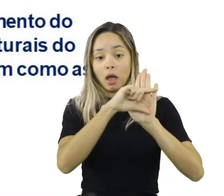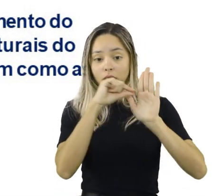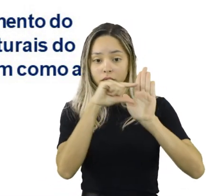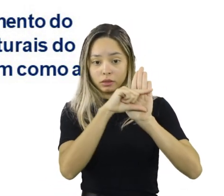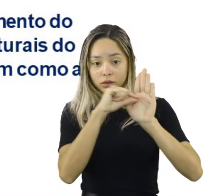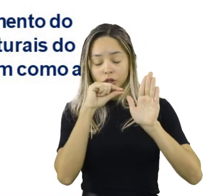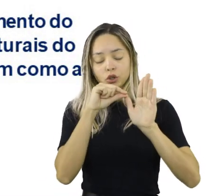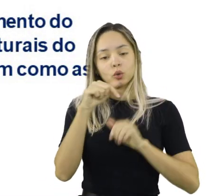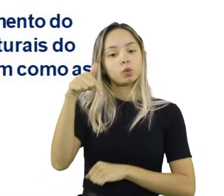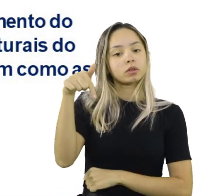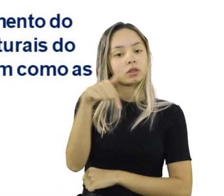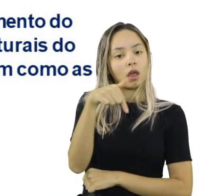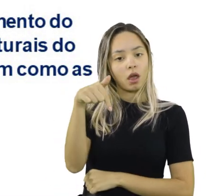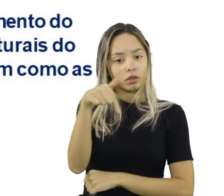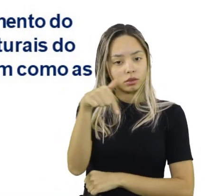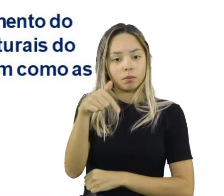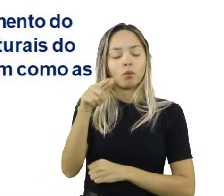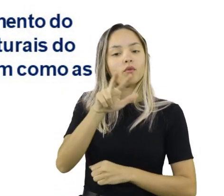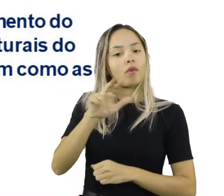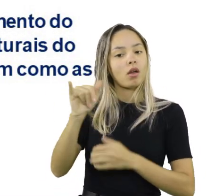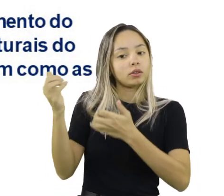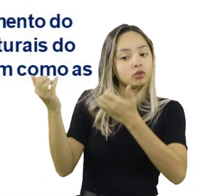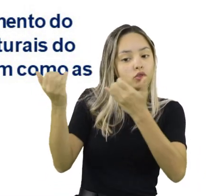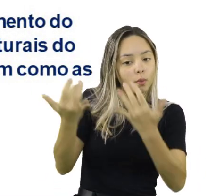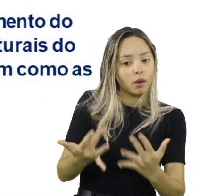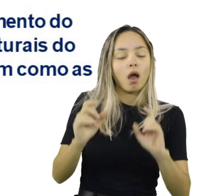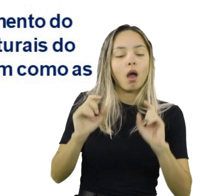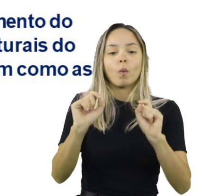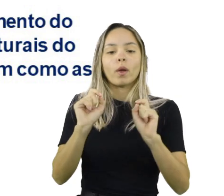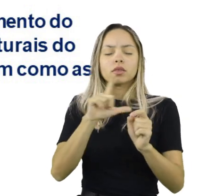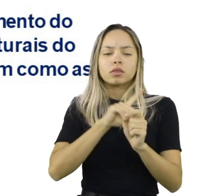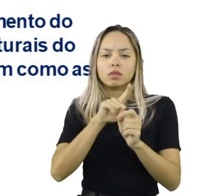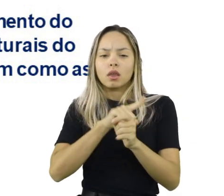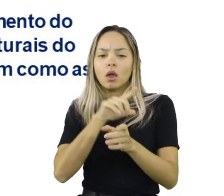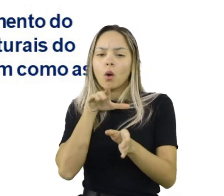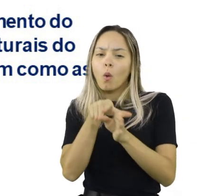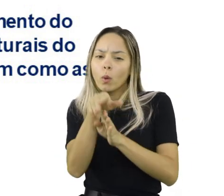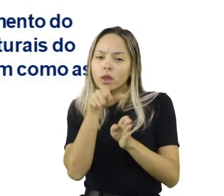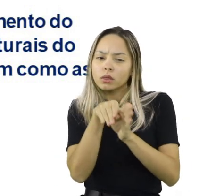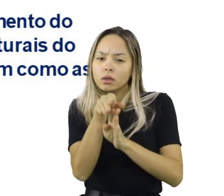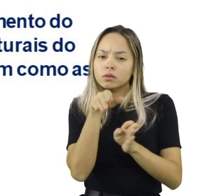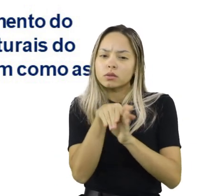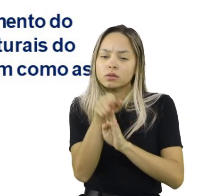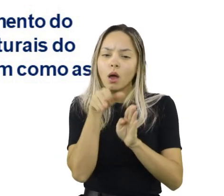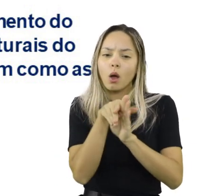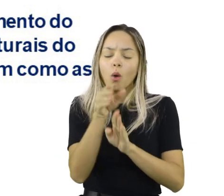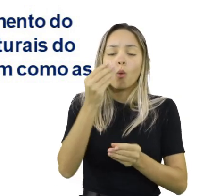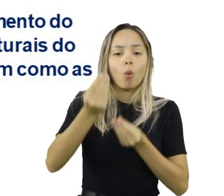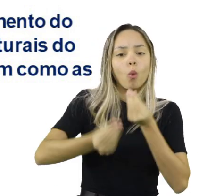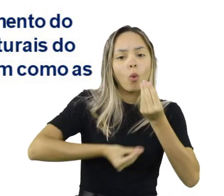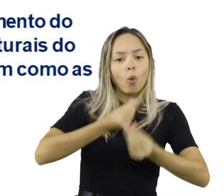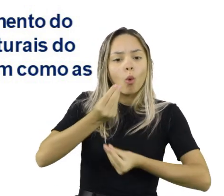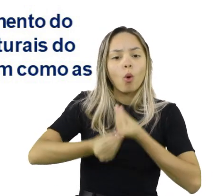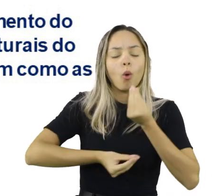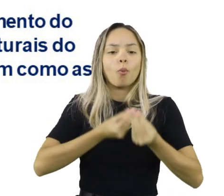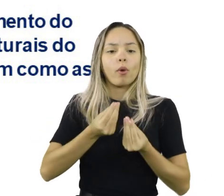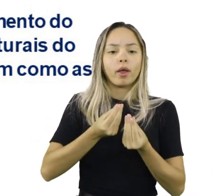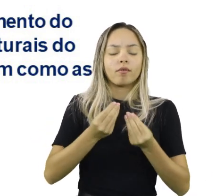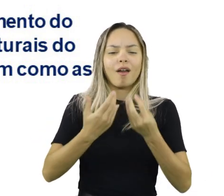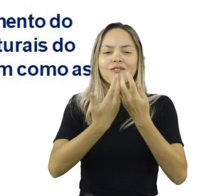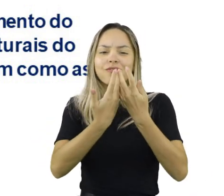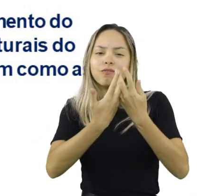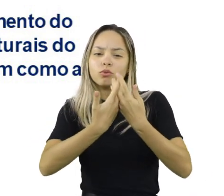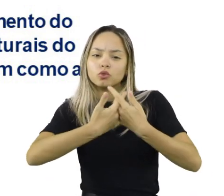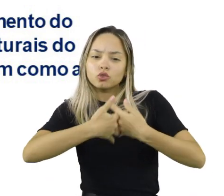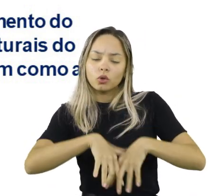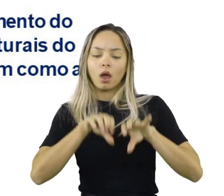desse estatuto, a gente disciplina, ele vai trazer a orientação de como é que vai se dar, né, a regência do